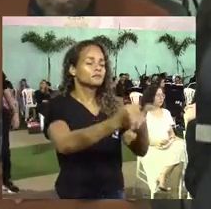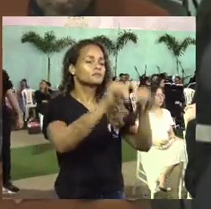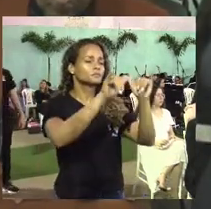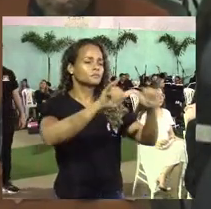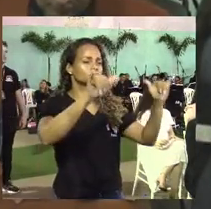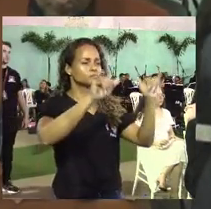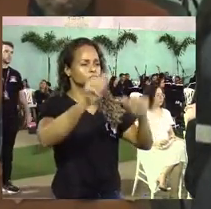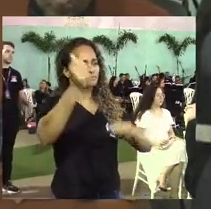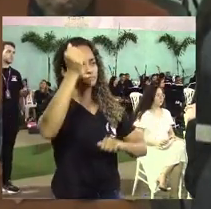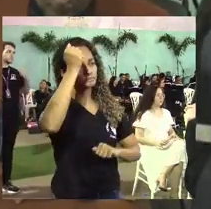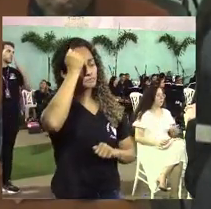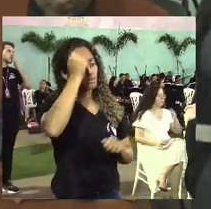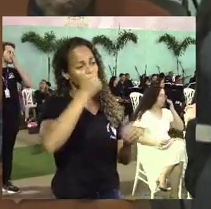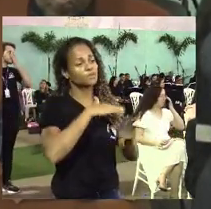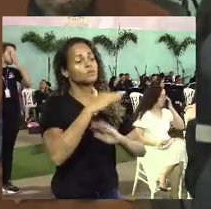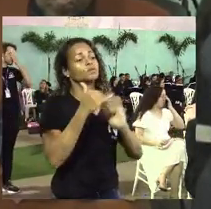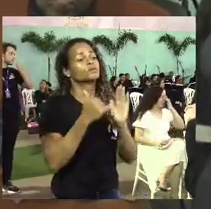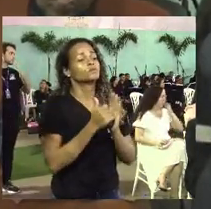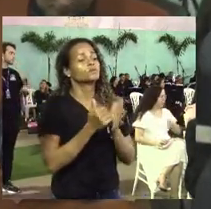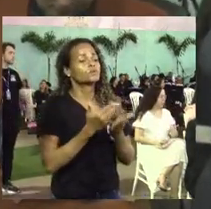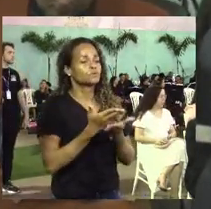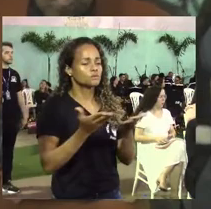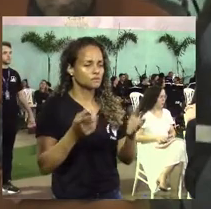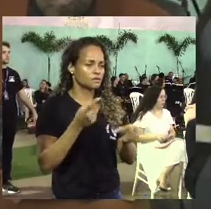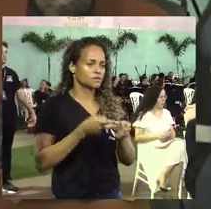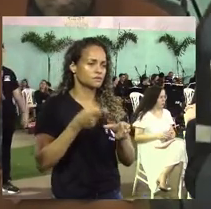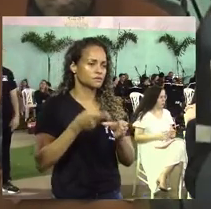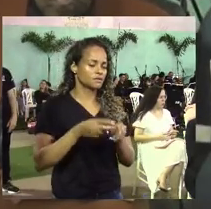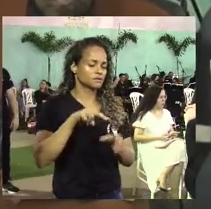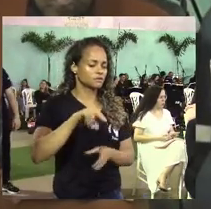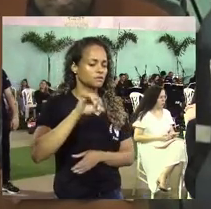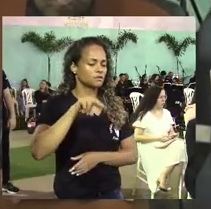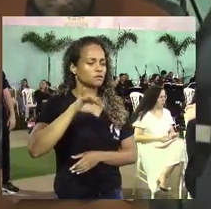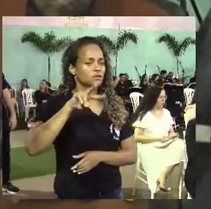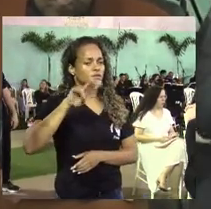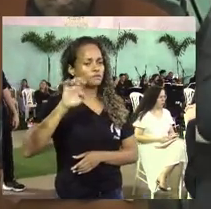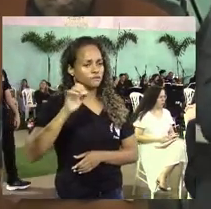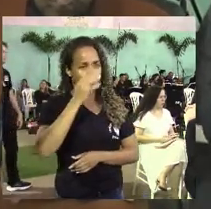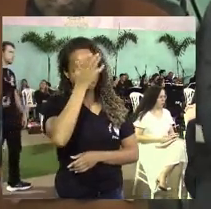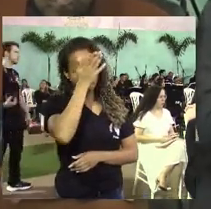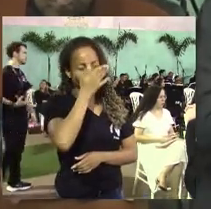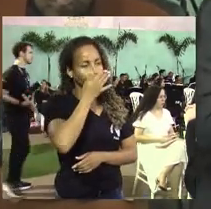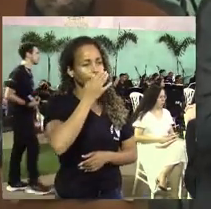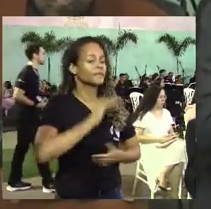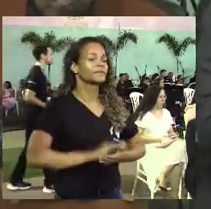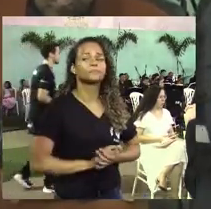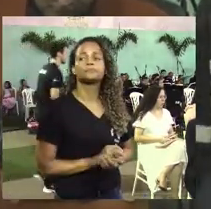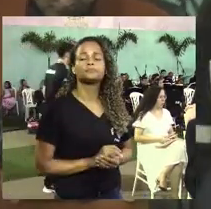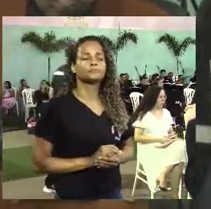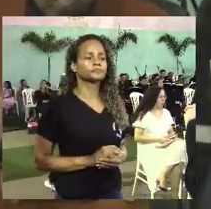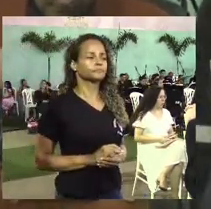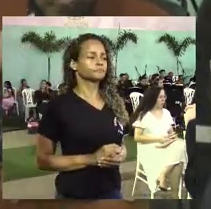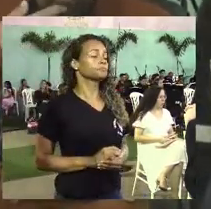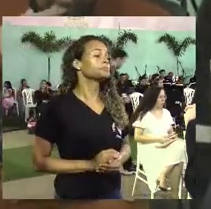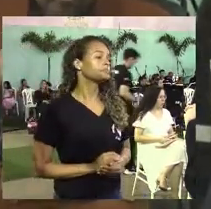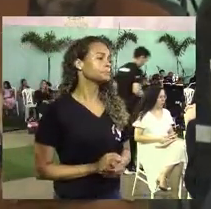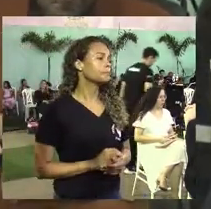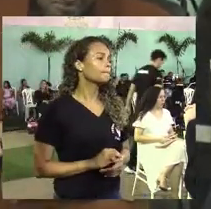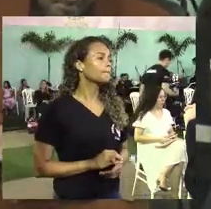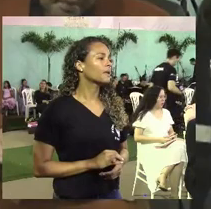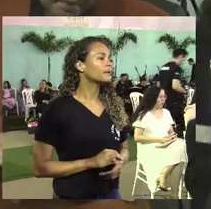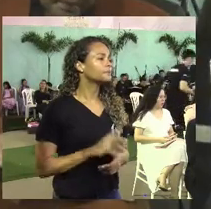mensagem de arrependimento para nínive Olhe para cá redobra sua atenção existe muitas